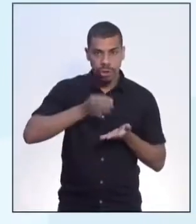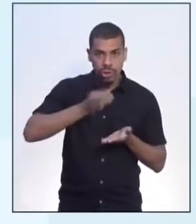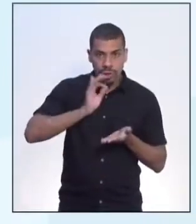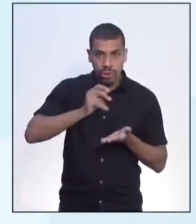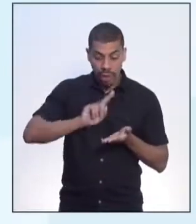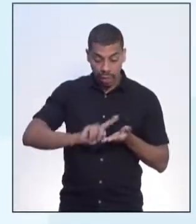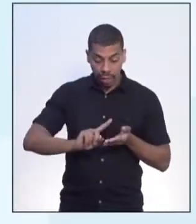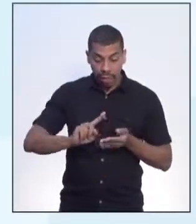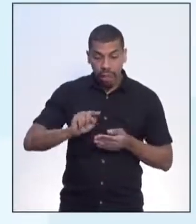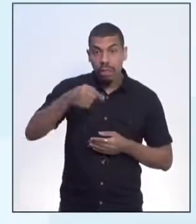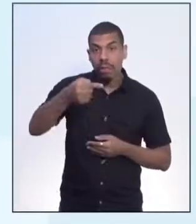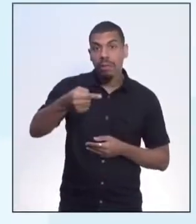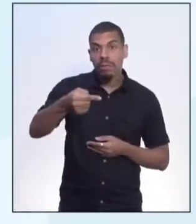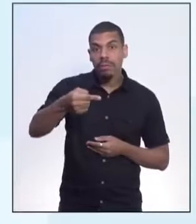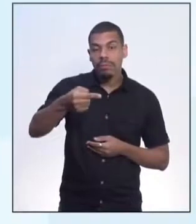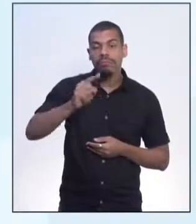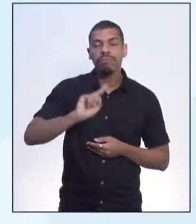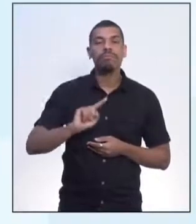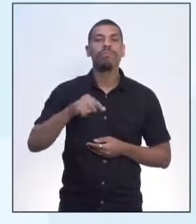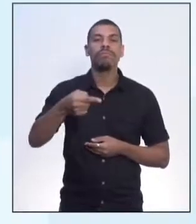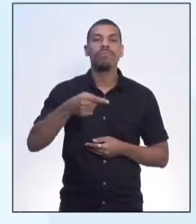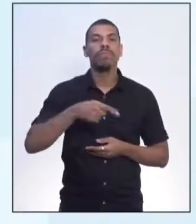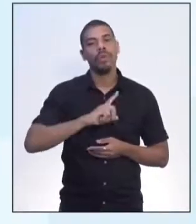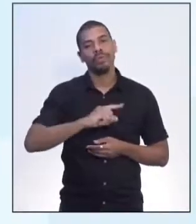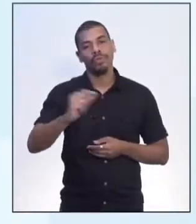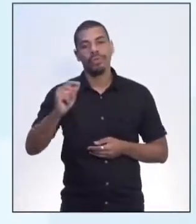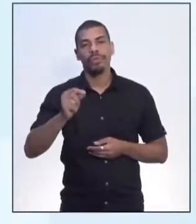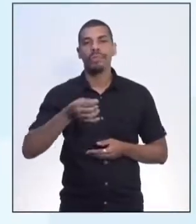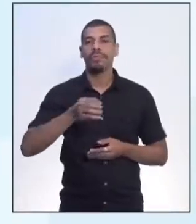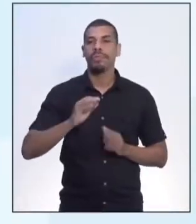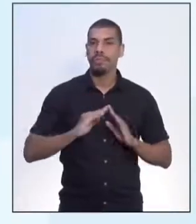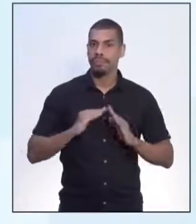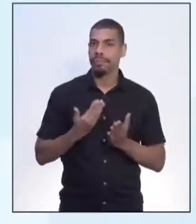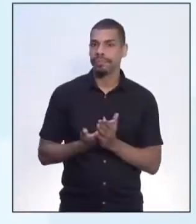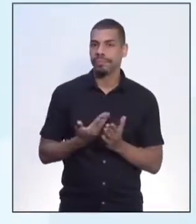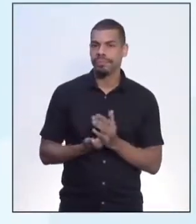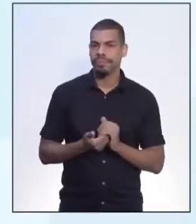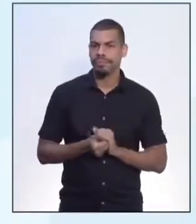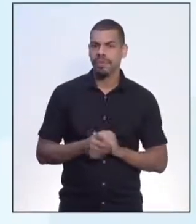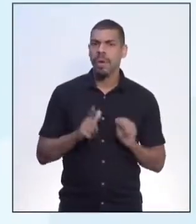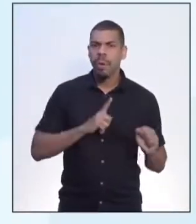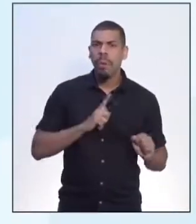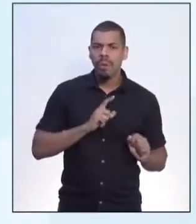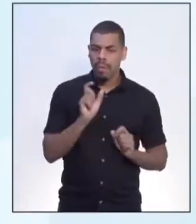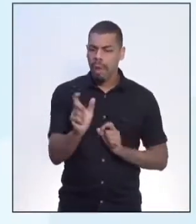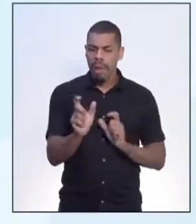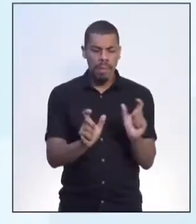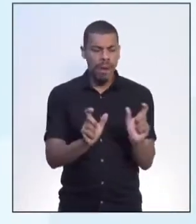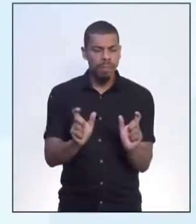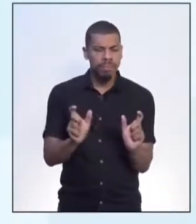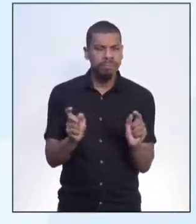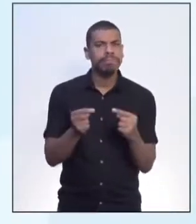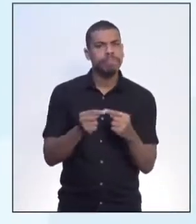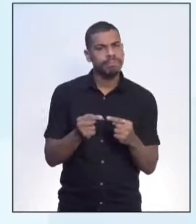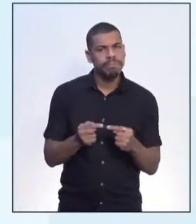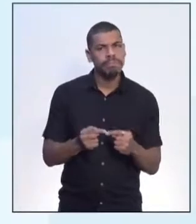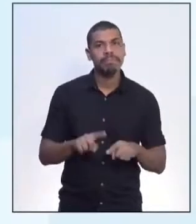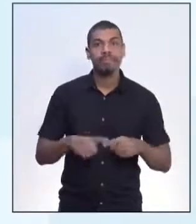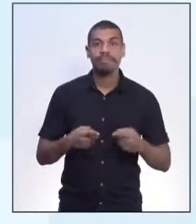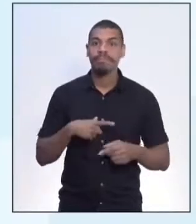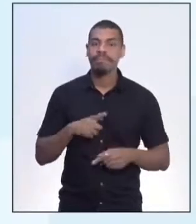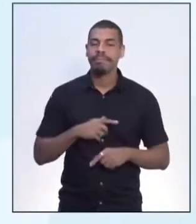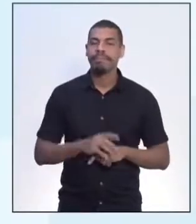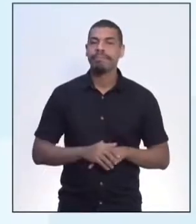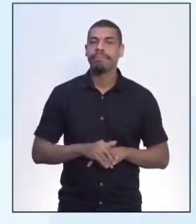logo em seguida, na sequência, ele foi para a escola. Eu poderia ter usado outros link words ali também, caberia. Mas isso